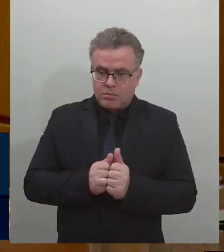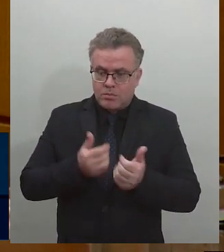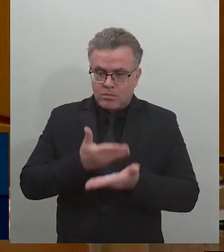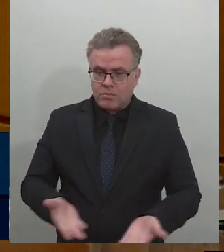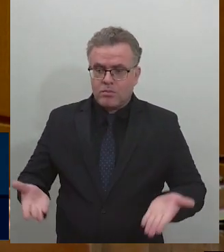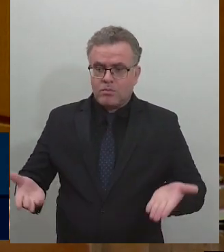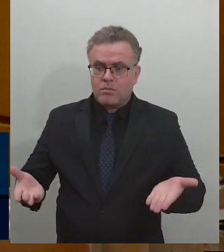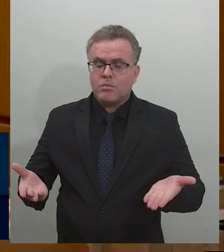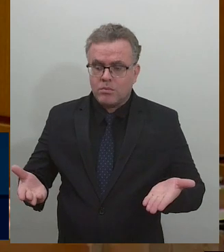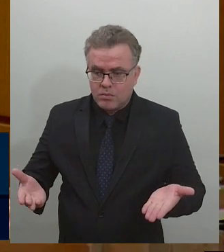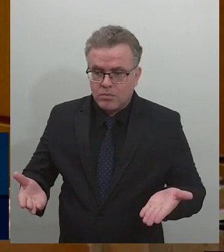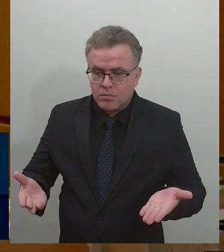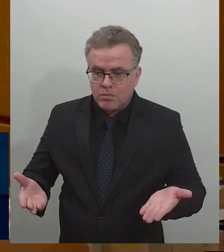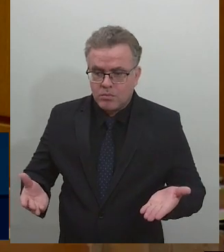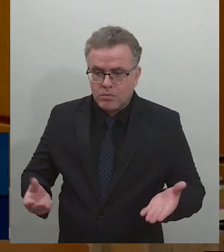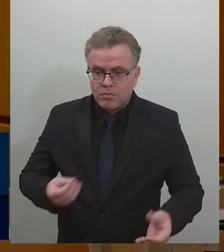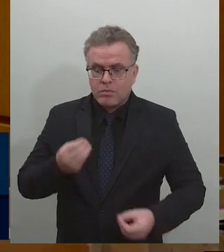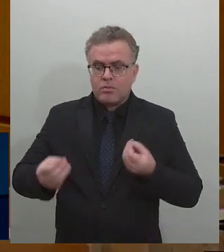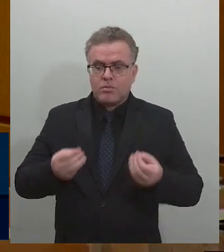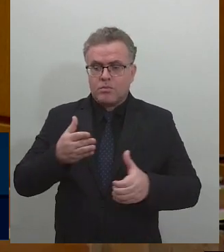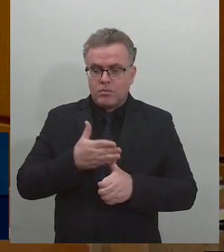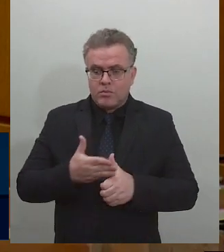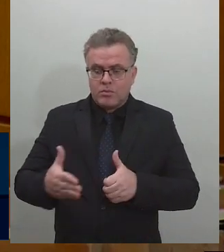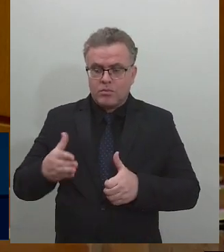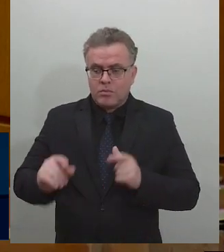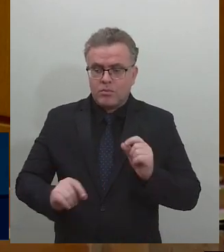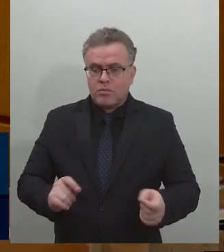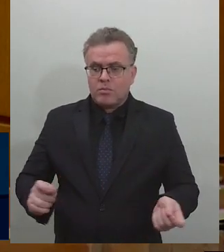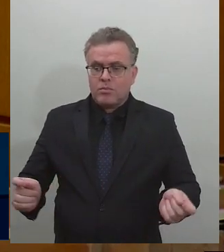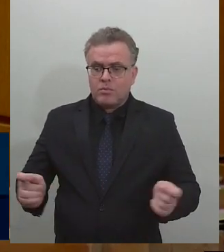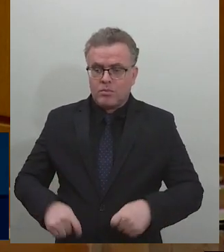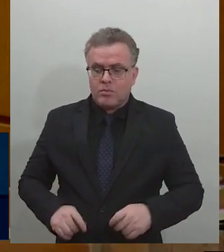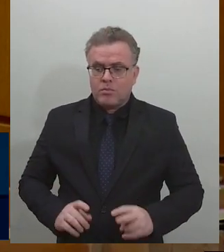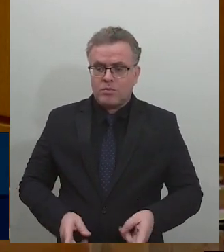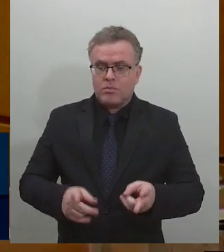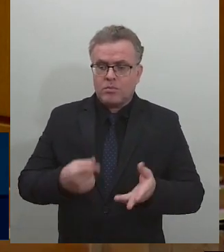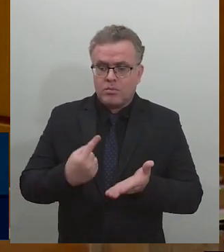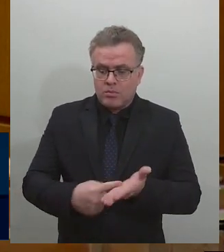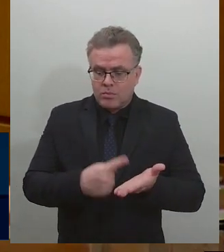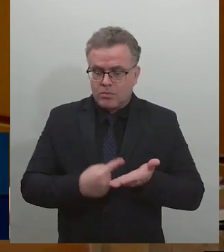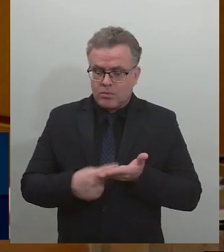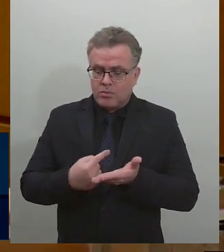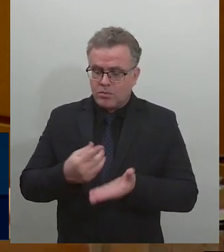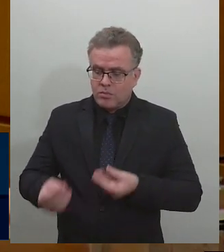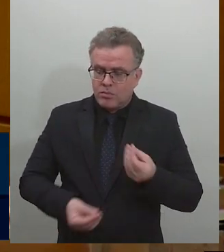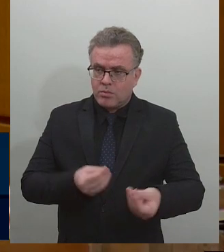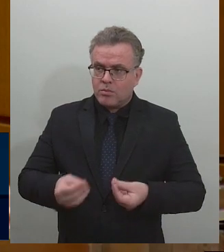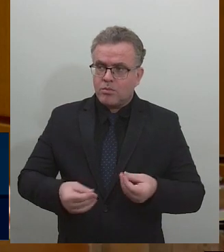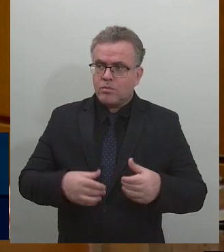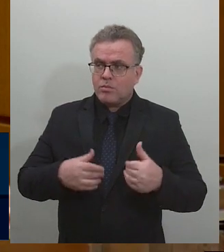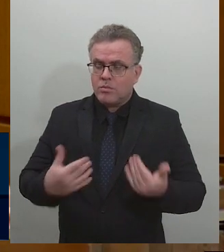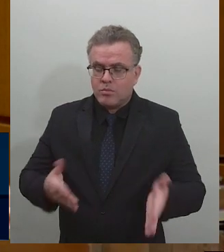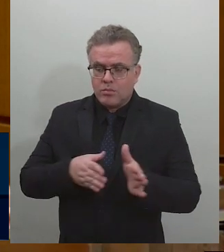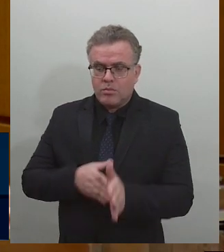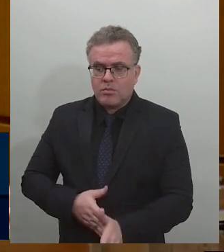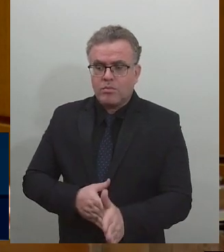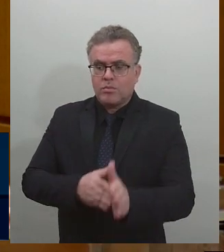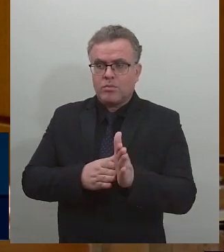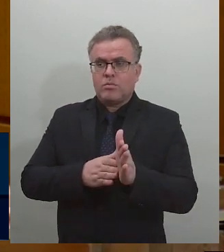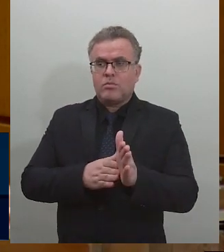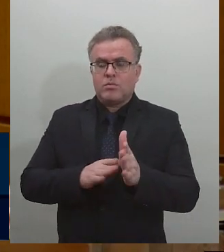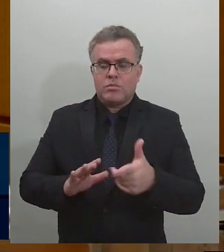mandato, para que possamos construir juntos caminhos, apresentando projetos de